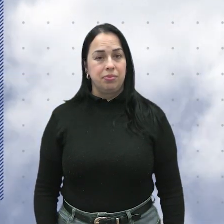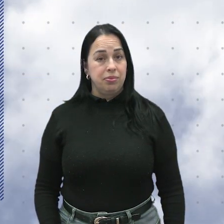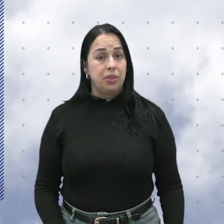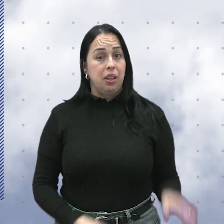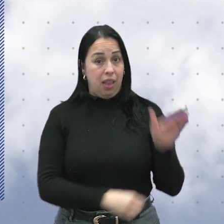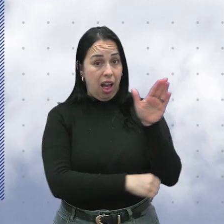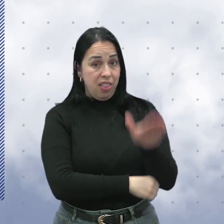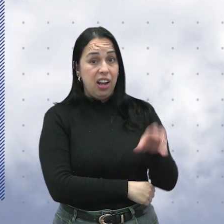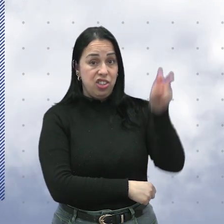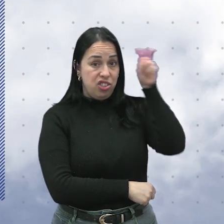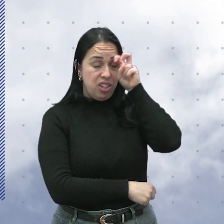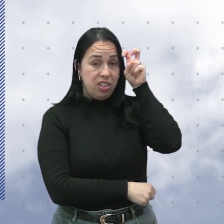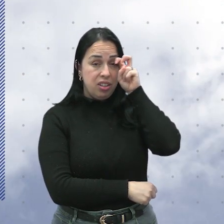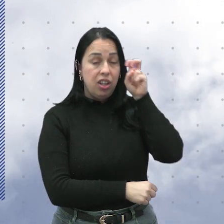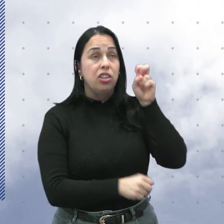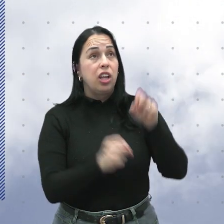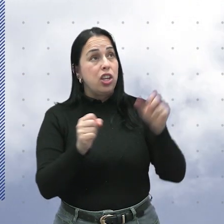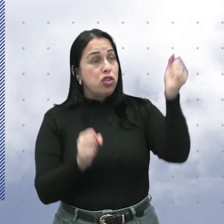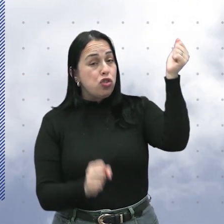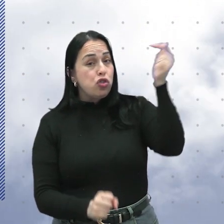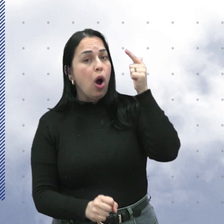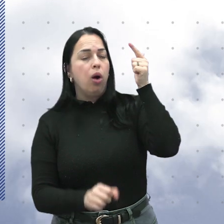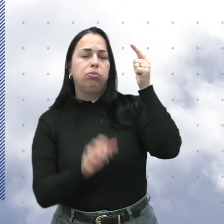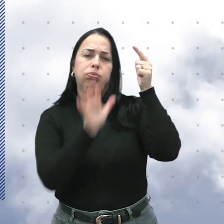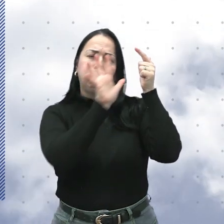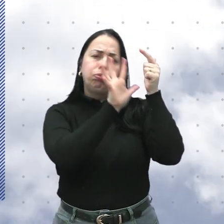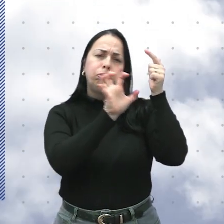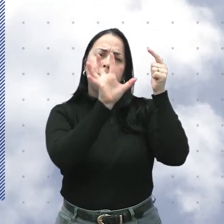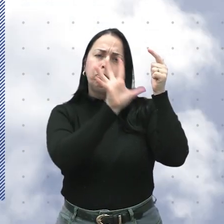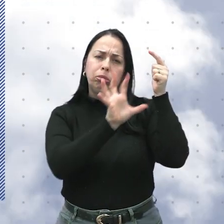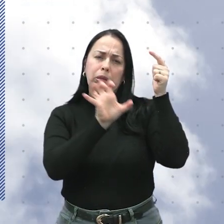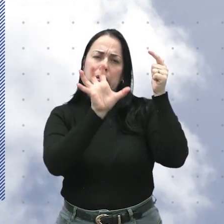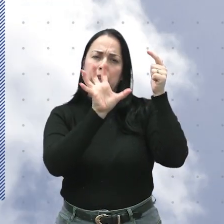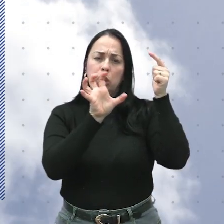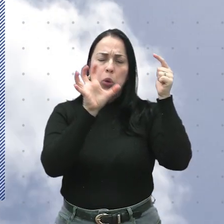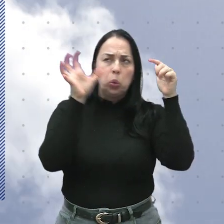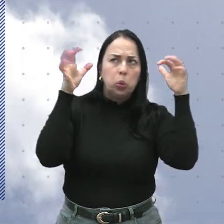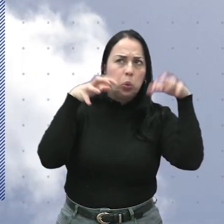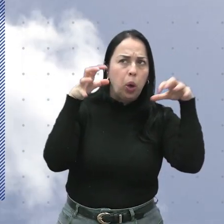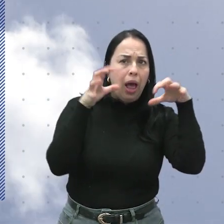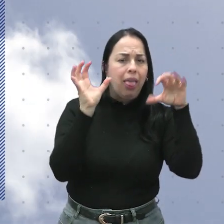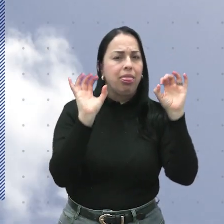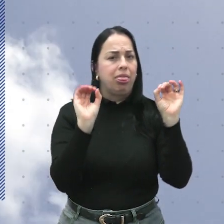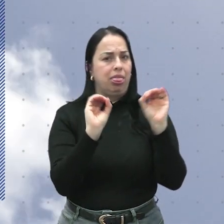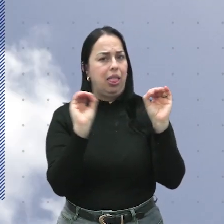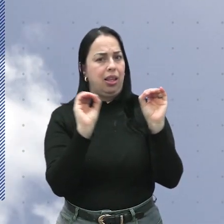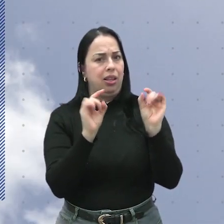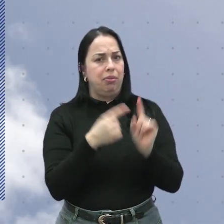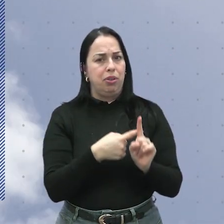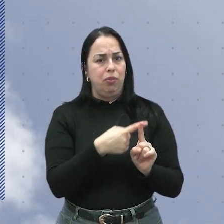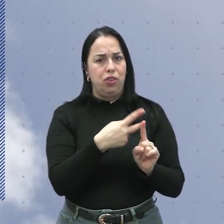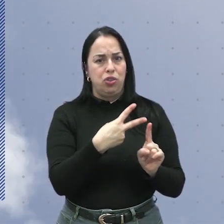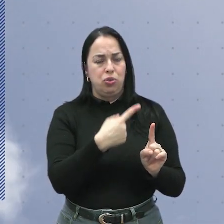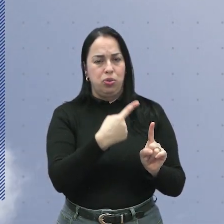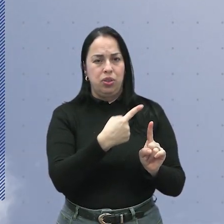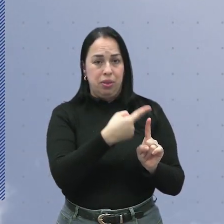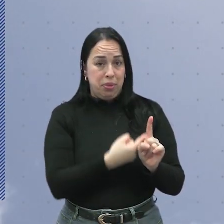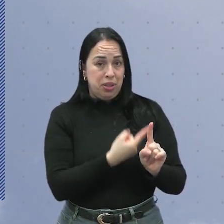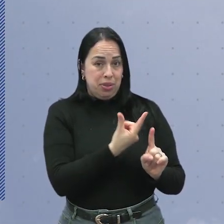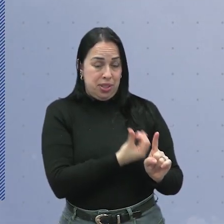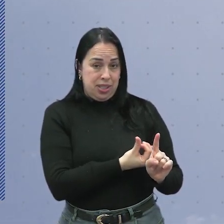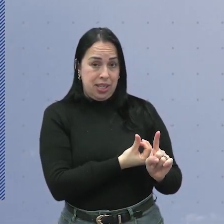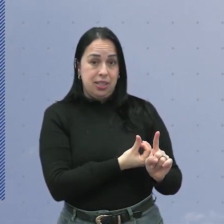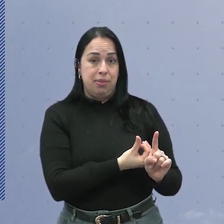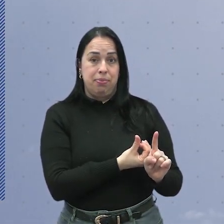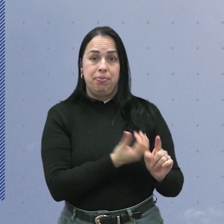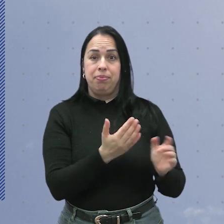A tarde desta quinta-feira se mantém com sol entre algumas nuvens. Não há previsão de chuva. A máxima é de 21 e